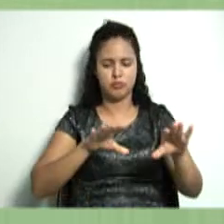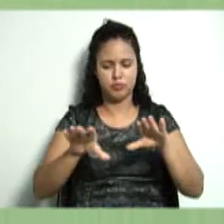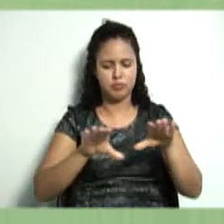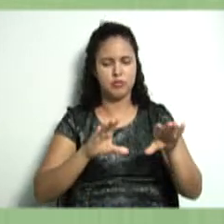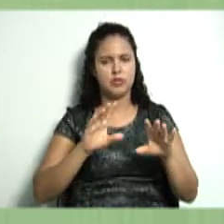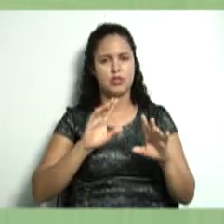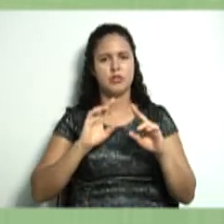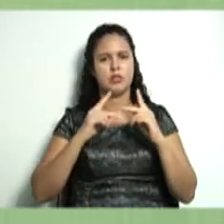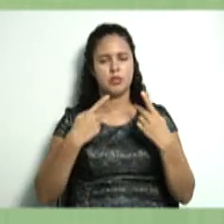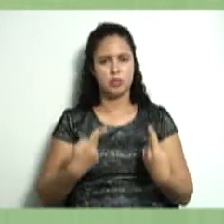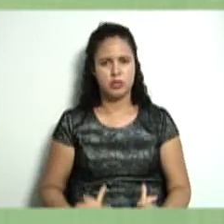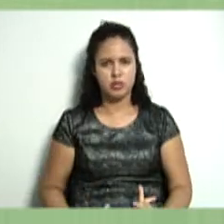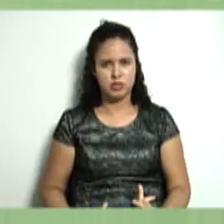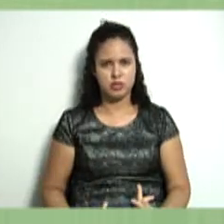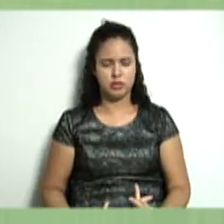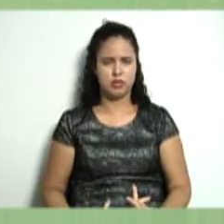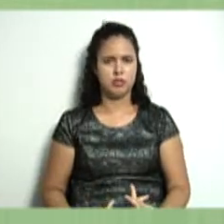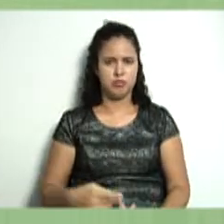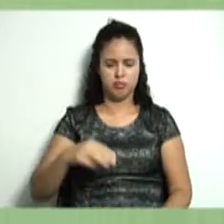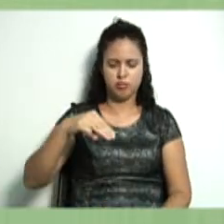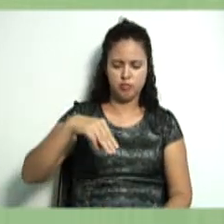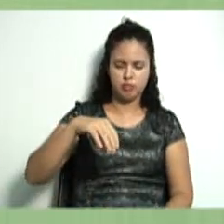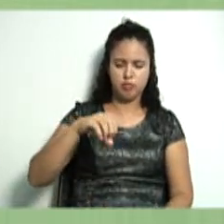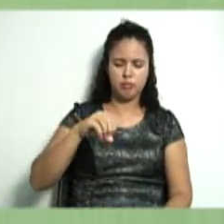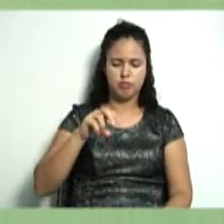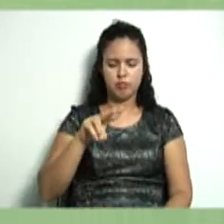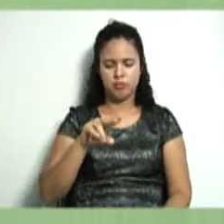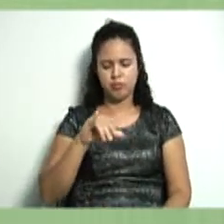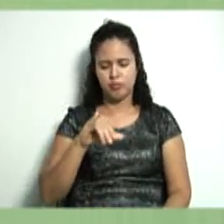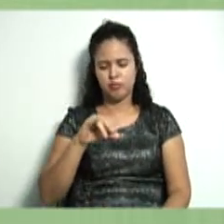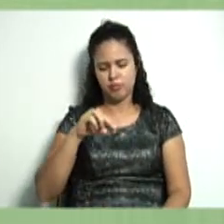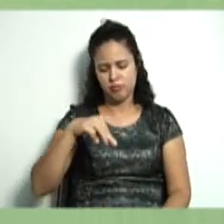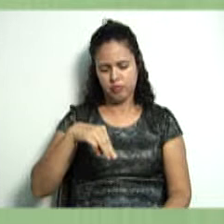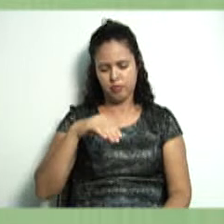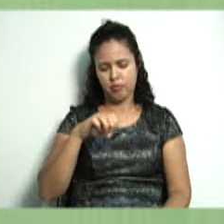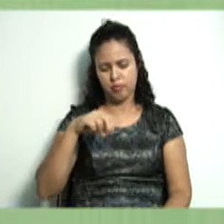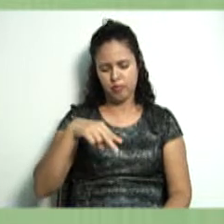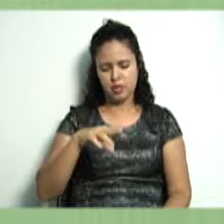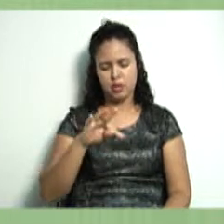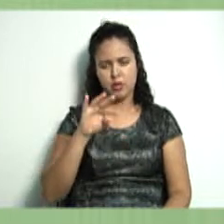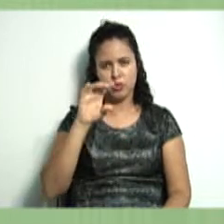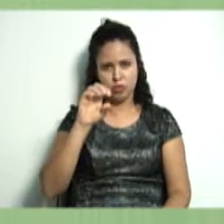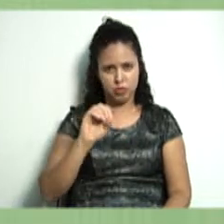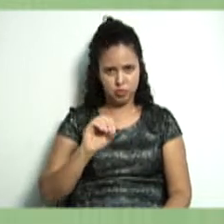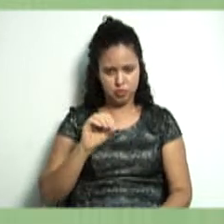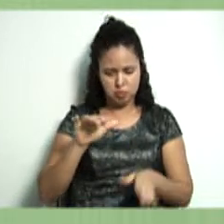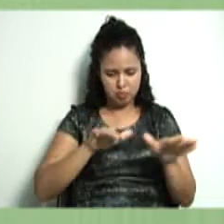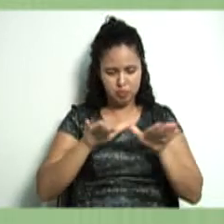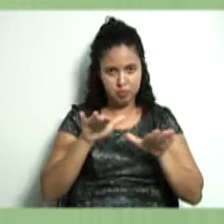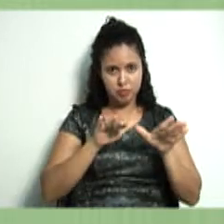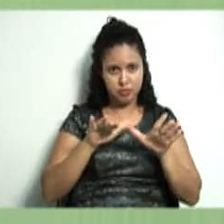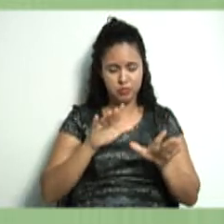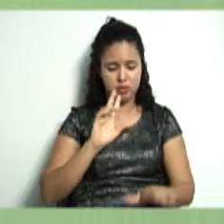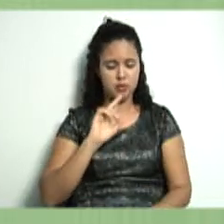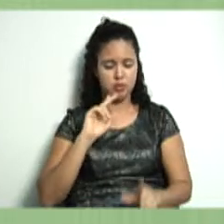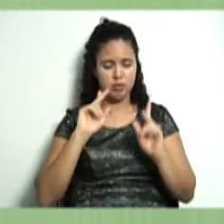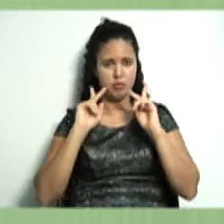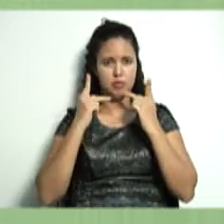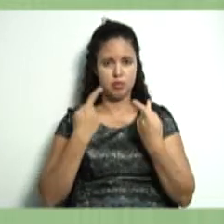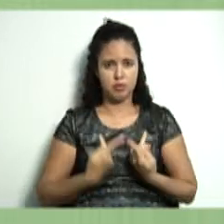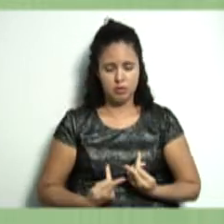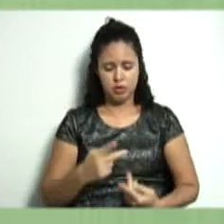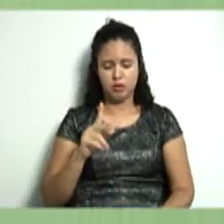movimento humanista? Antes, a gente verificou que a cooperativa ela não tem um perfil